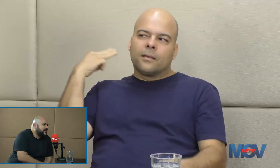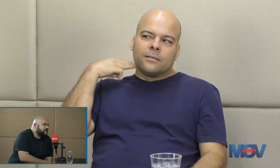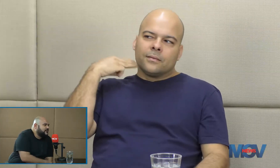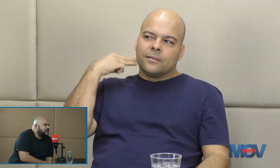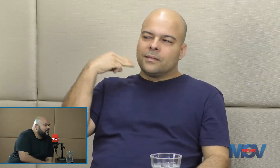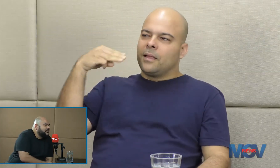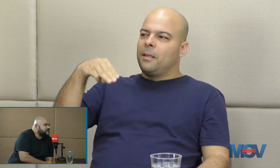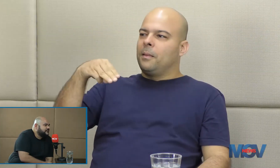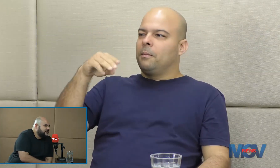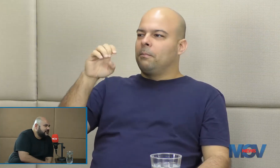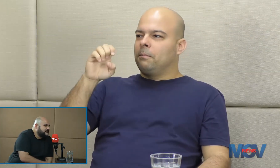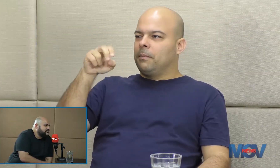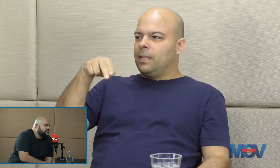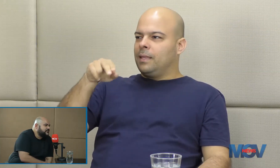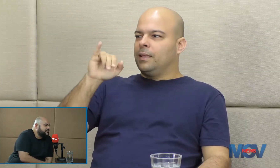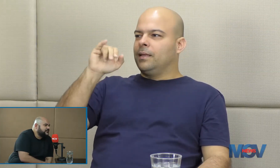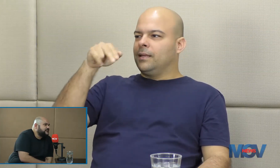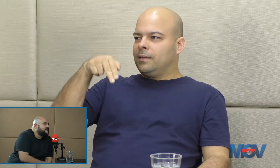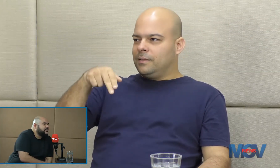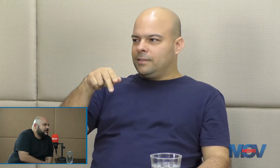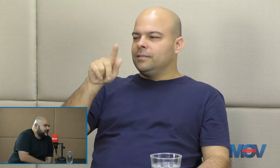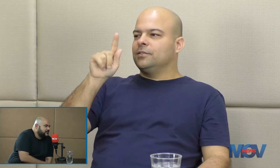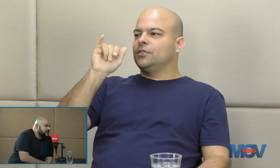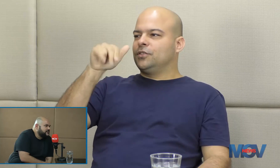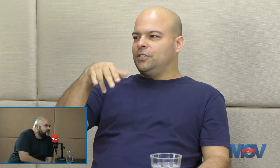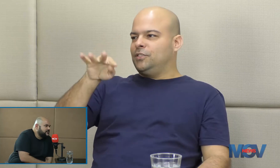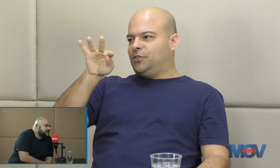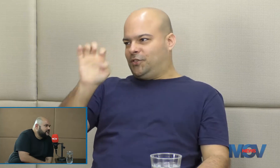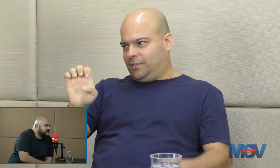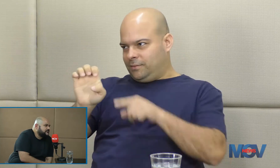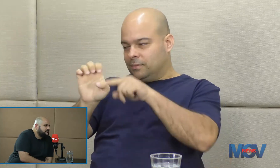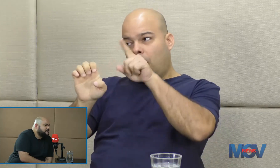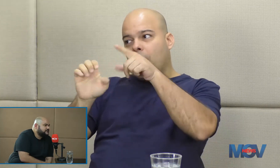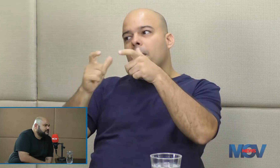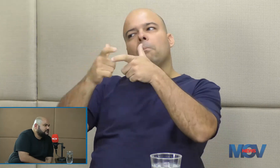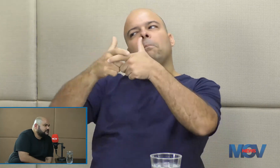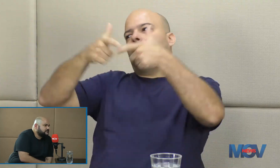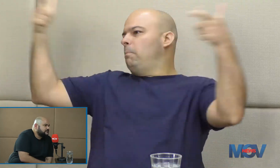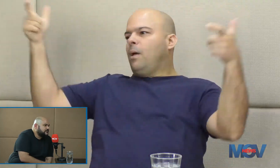ano e meio, eu parei de ouvir, eu tive meningite.